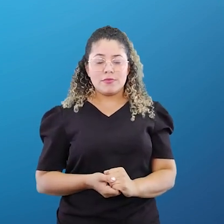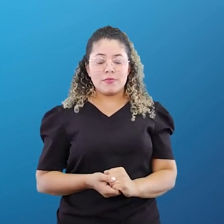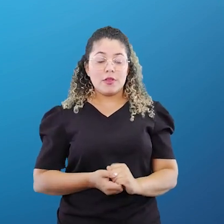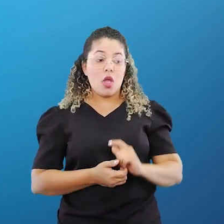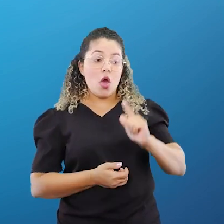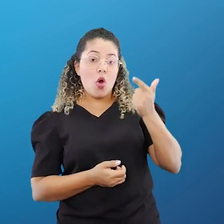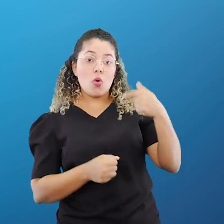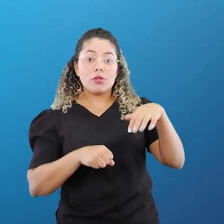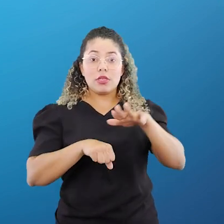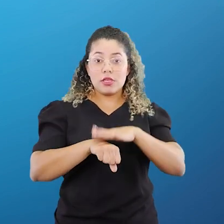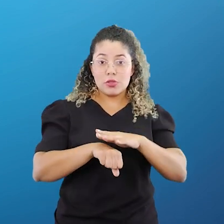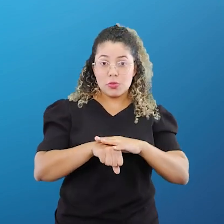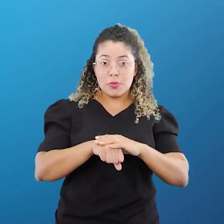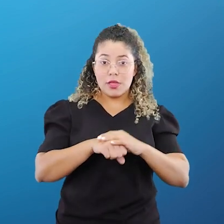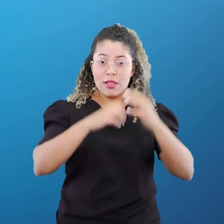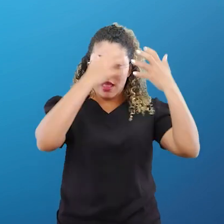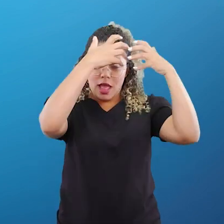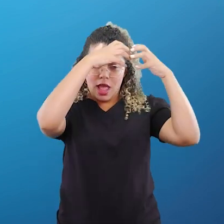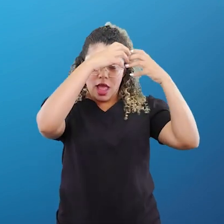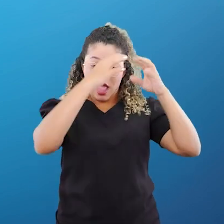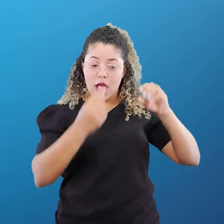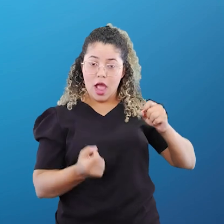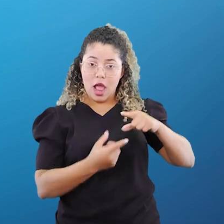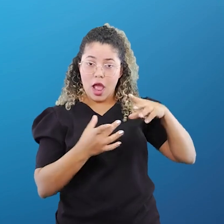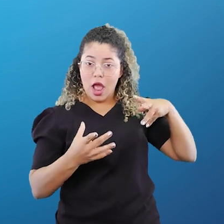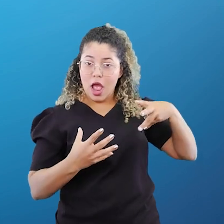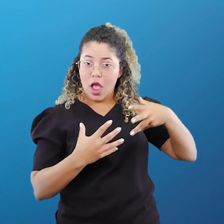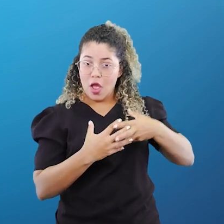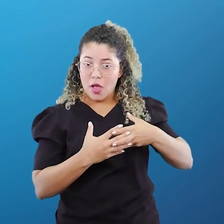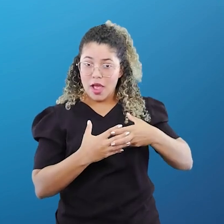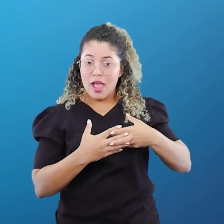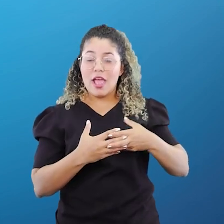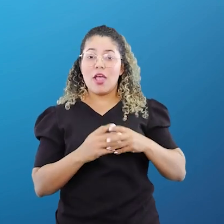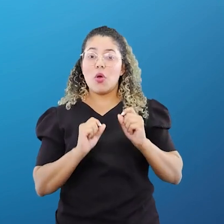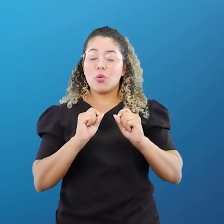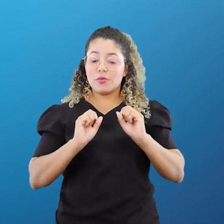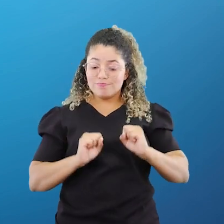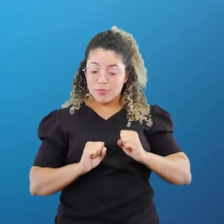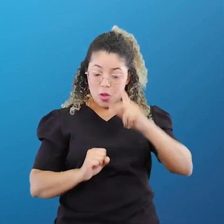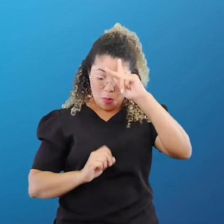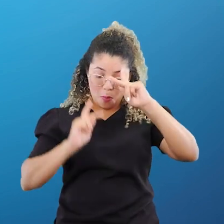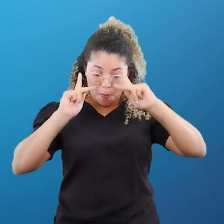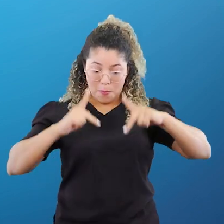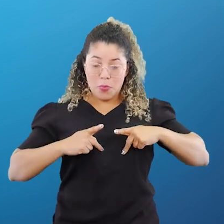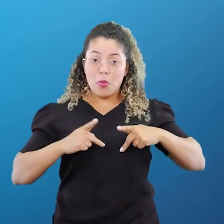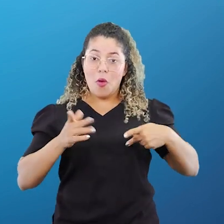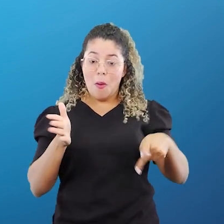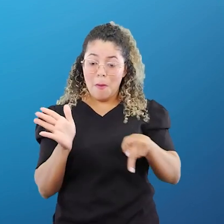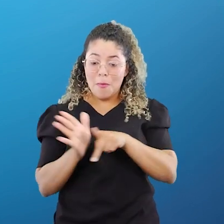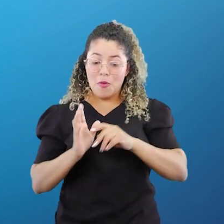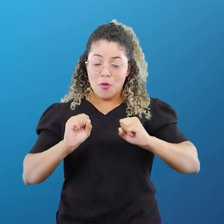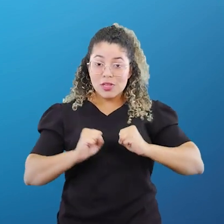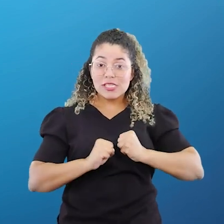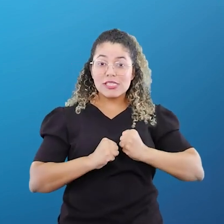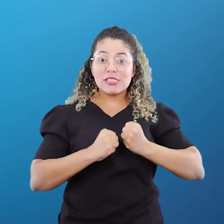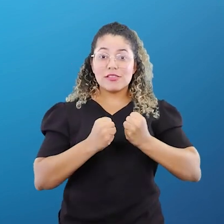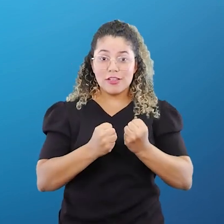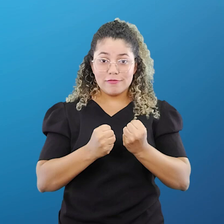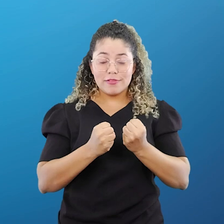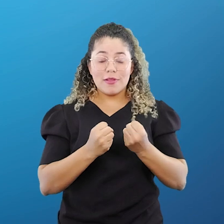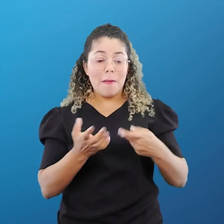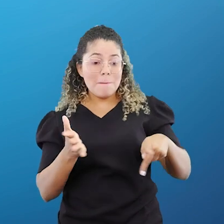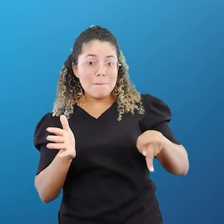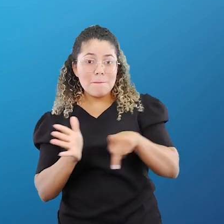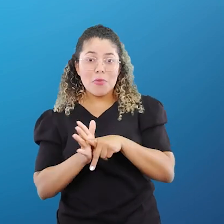Uma outra doença é a esclerose múltipla. Ela é uma doença autoimune, ou seja, o próprio organismo acaba afetando as suas